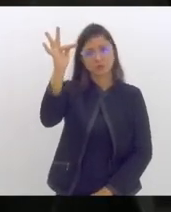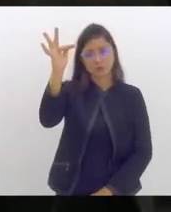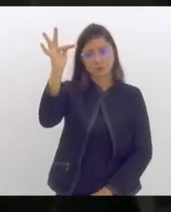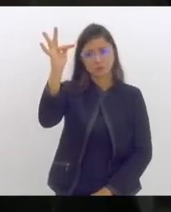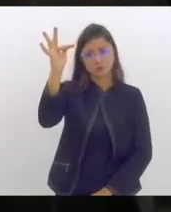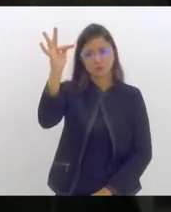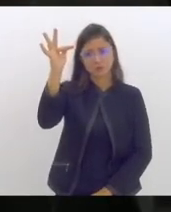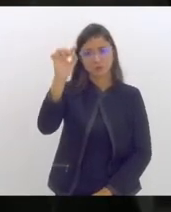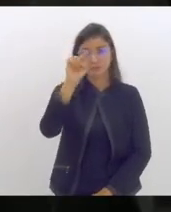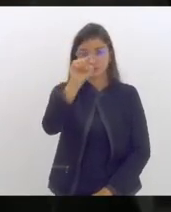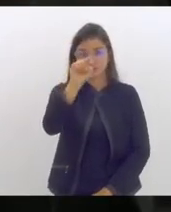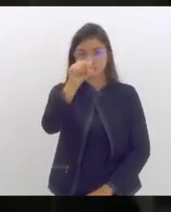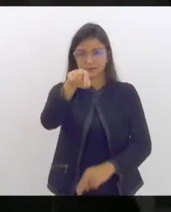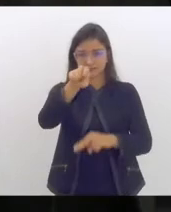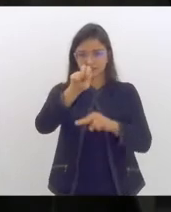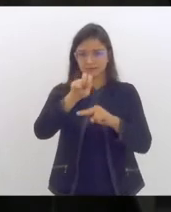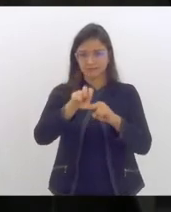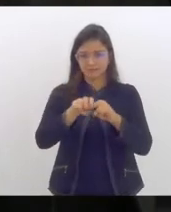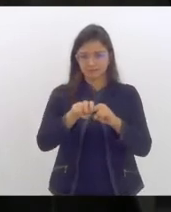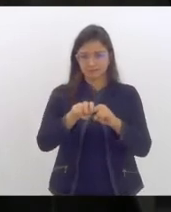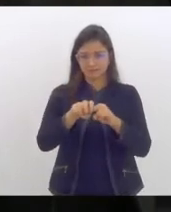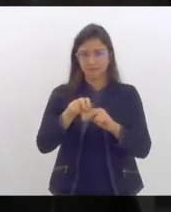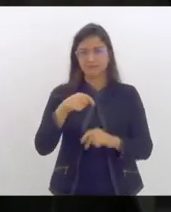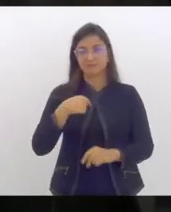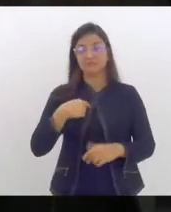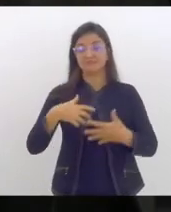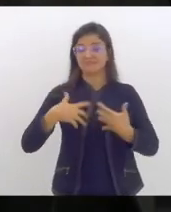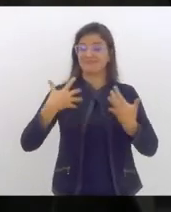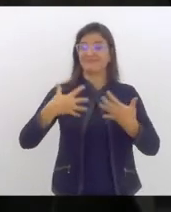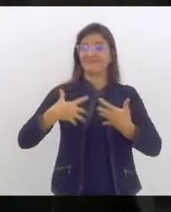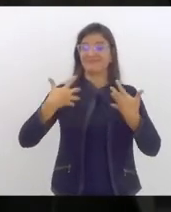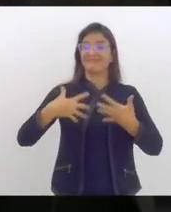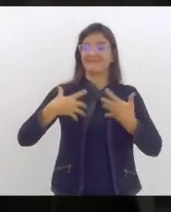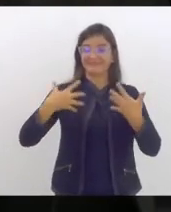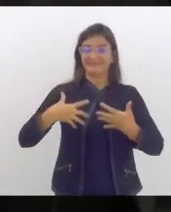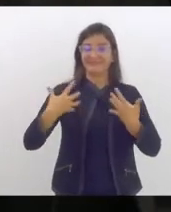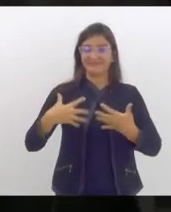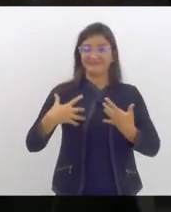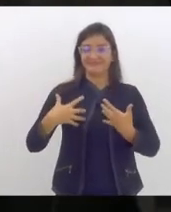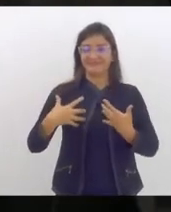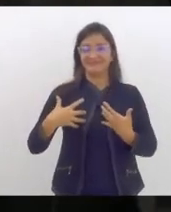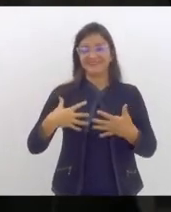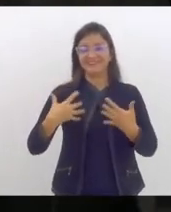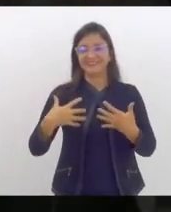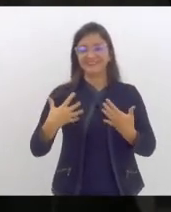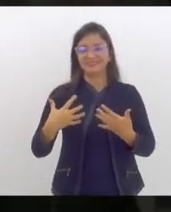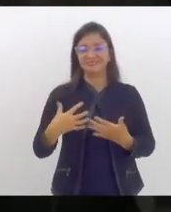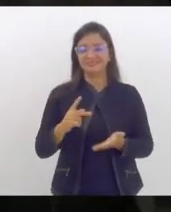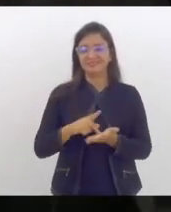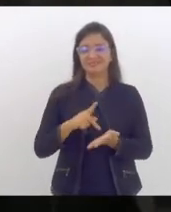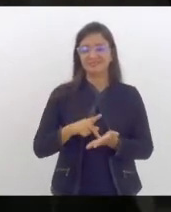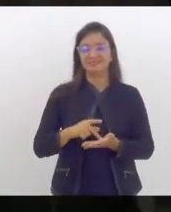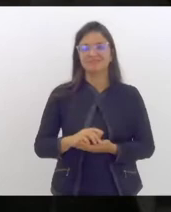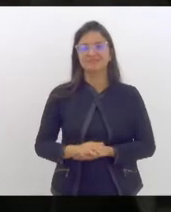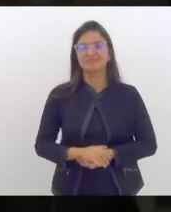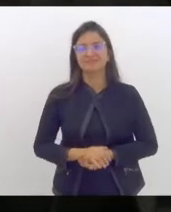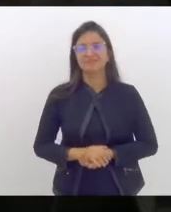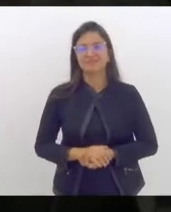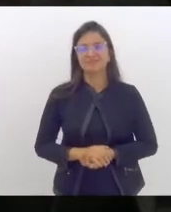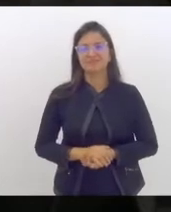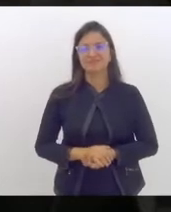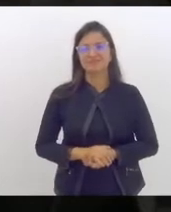nessa cadeira, e começo até a ficar animado. Animado. Mas